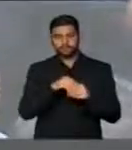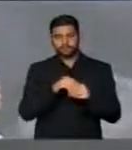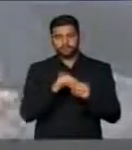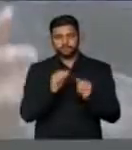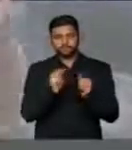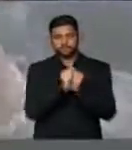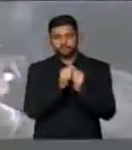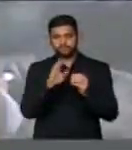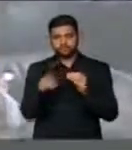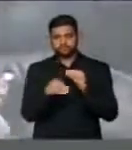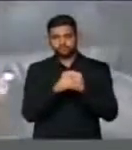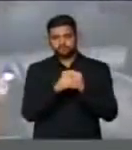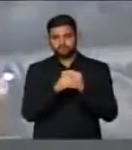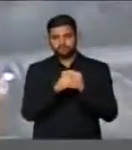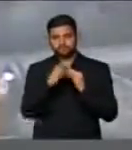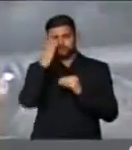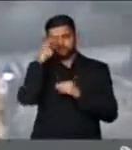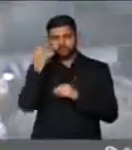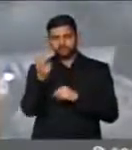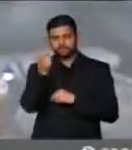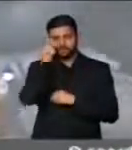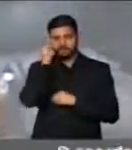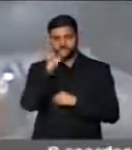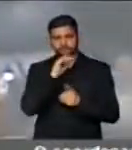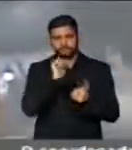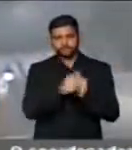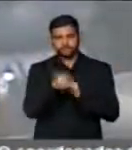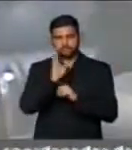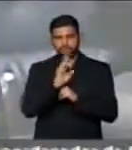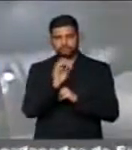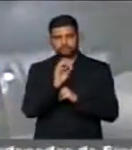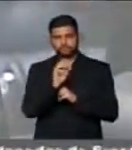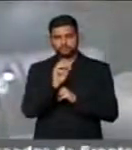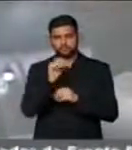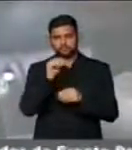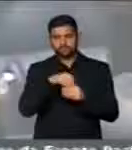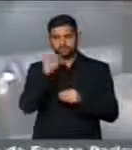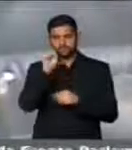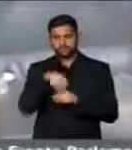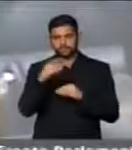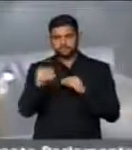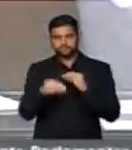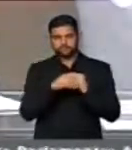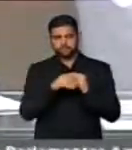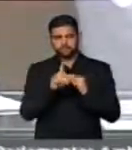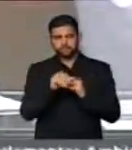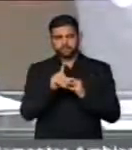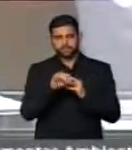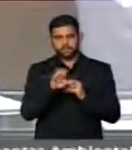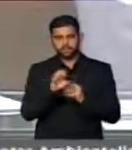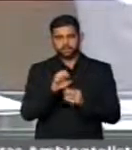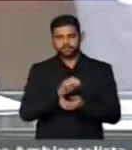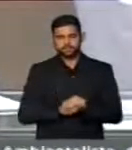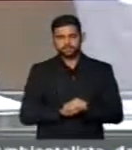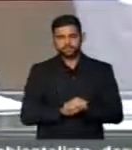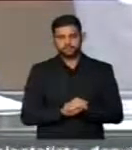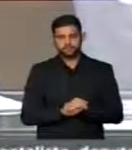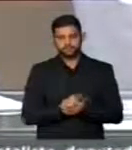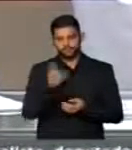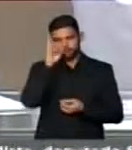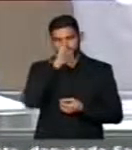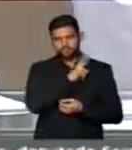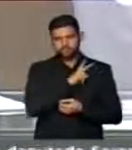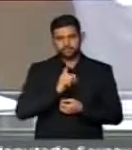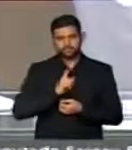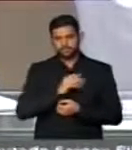à emenda em nome da arte, cultura brasileira e do esporte brasileiro. Nós votamos sim à emenda. Solidariedade. Senhor presidente, o governo